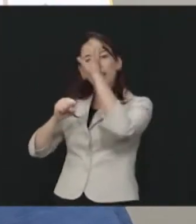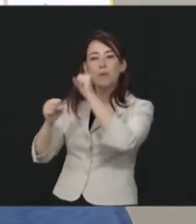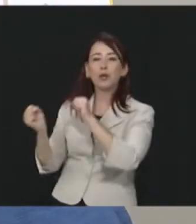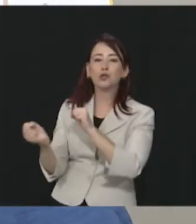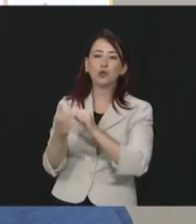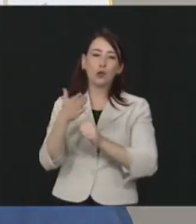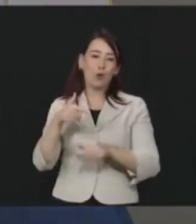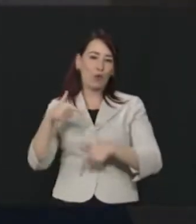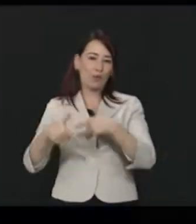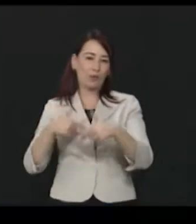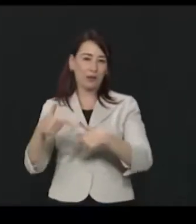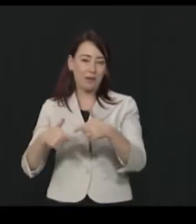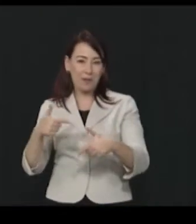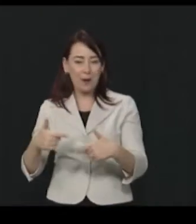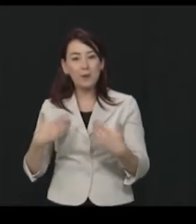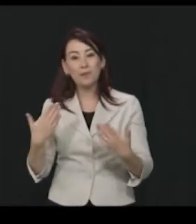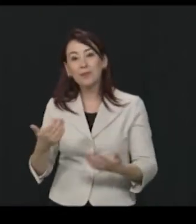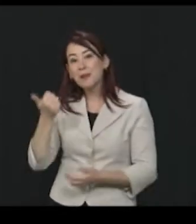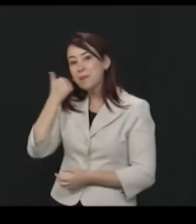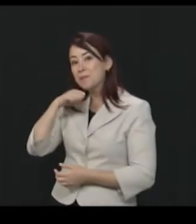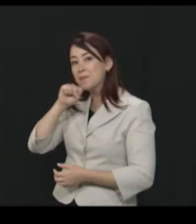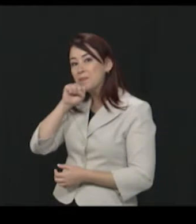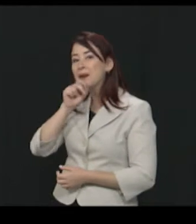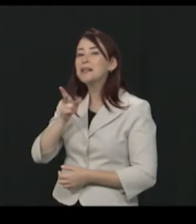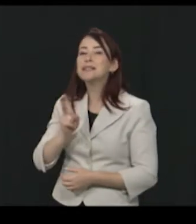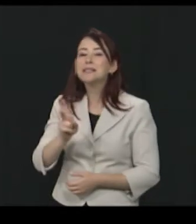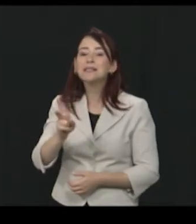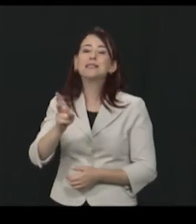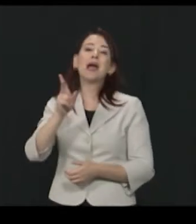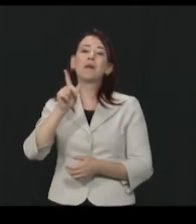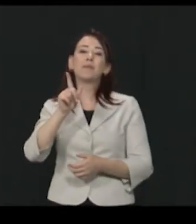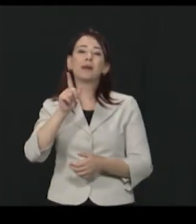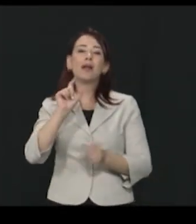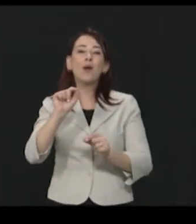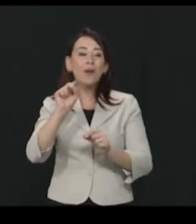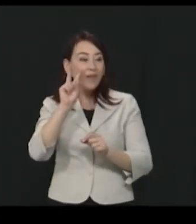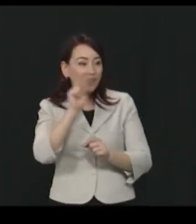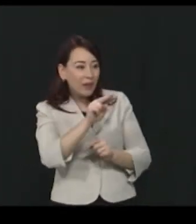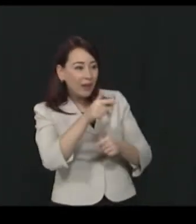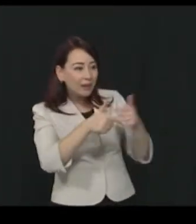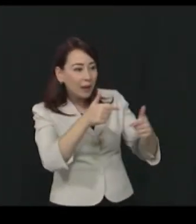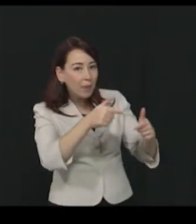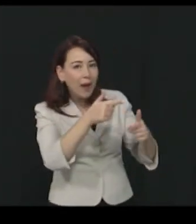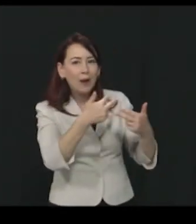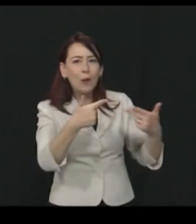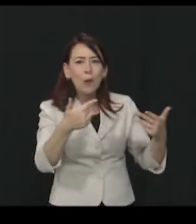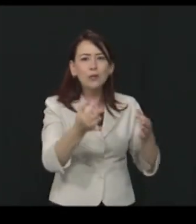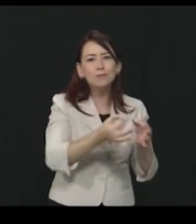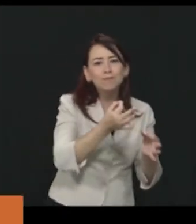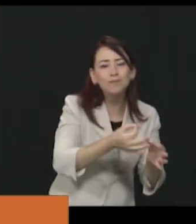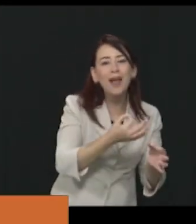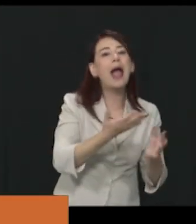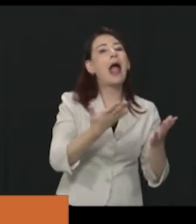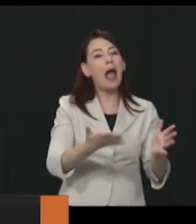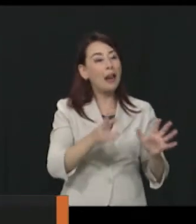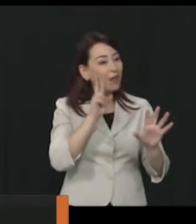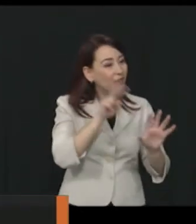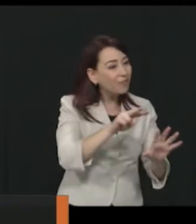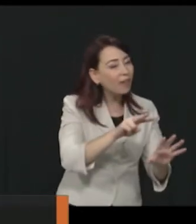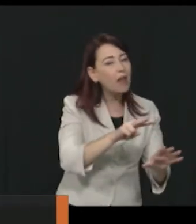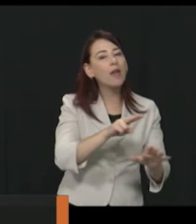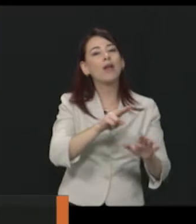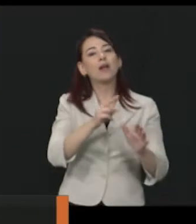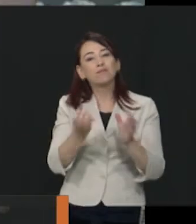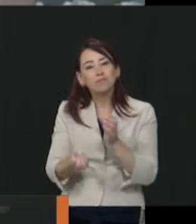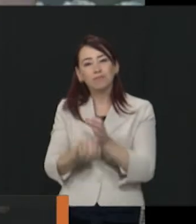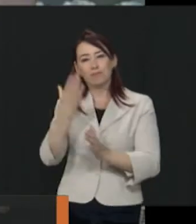olhar curioso da minha mãe sempre seguiu a linha de todos os trabalhos que ela via. Então, ao longo da vida, sempre ao ver um trabalho,